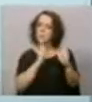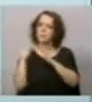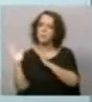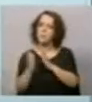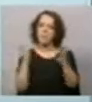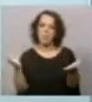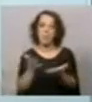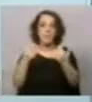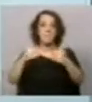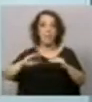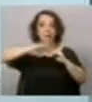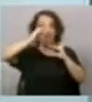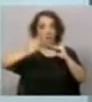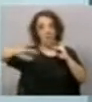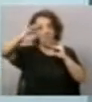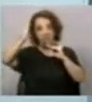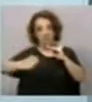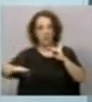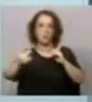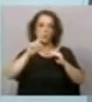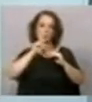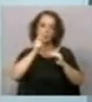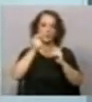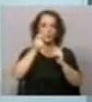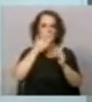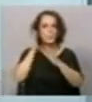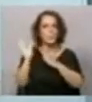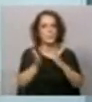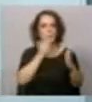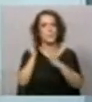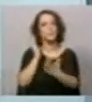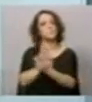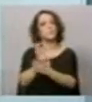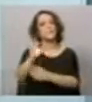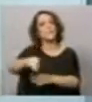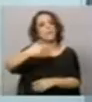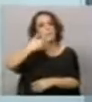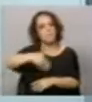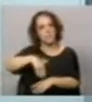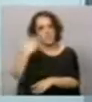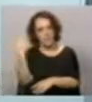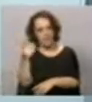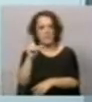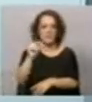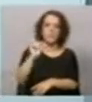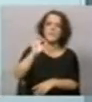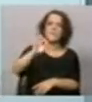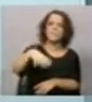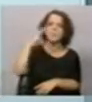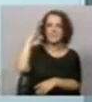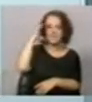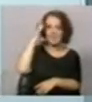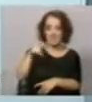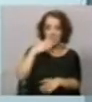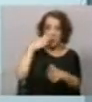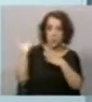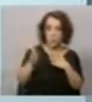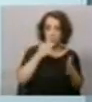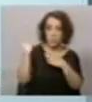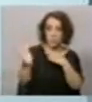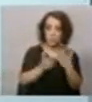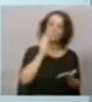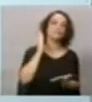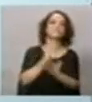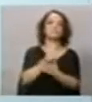nas terras altas, ele será moderado a forte até final da manhã e a partir do final da tarde, sendo que esse moderado a forte pode ser acompanhado com rajadas